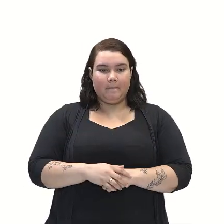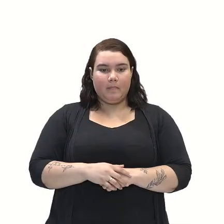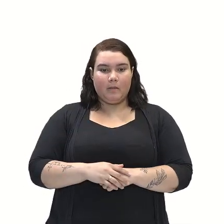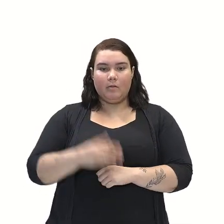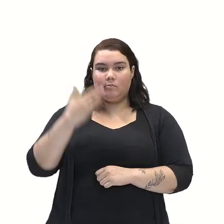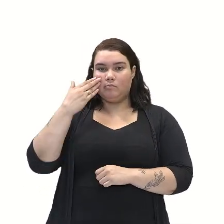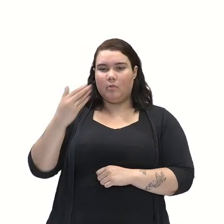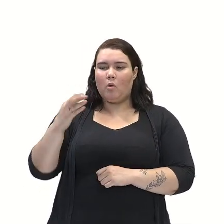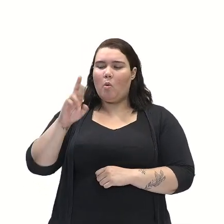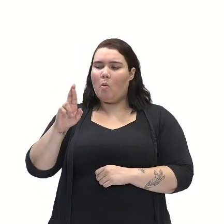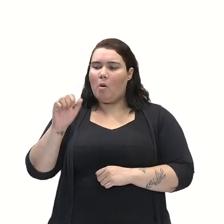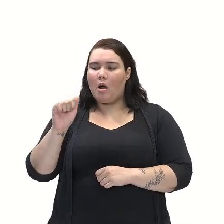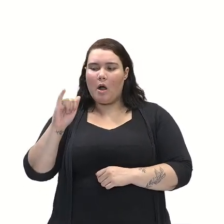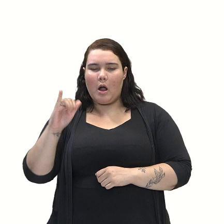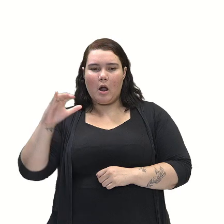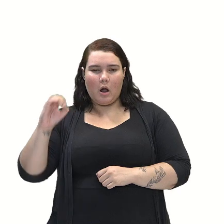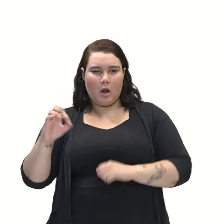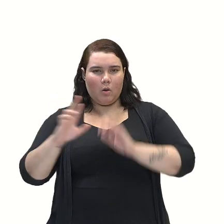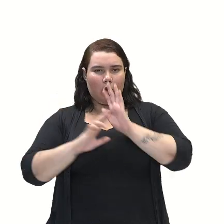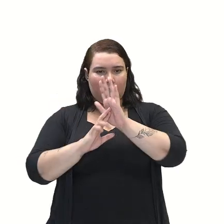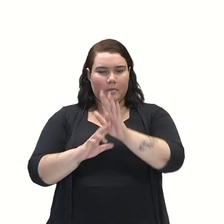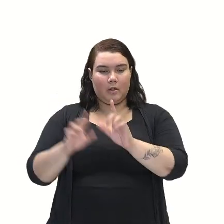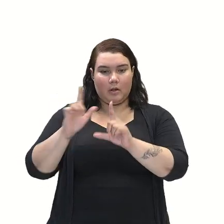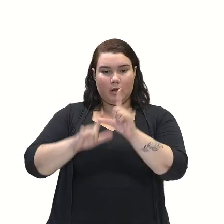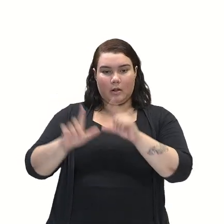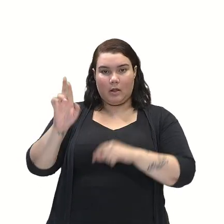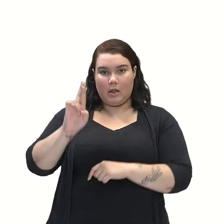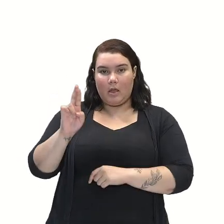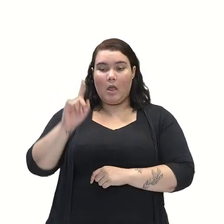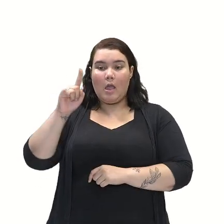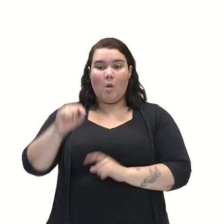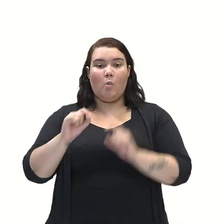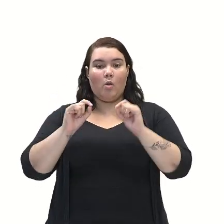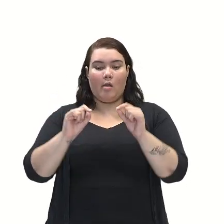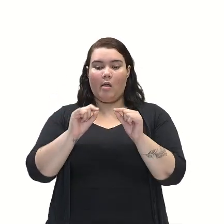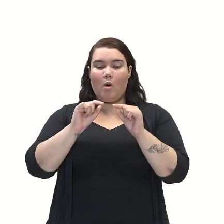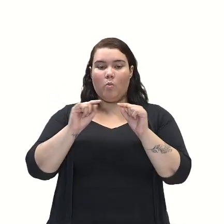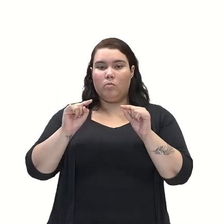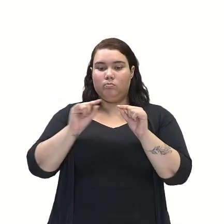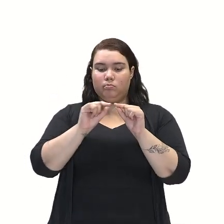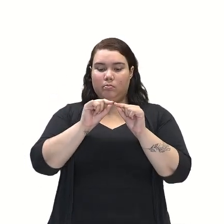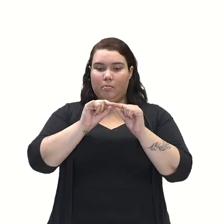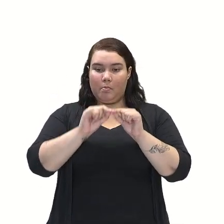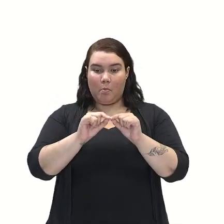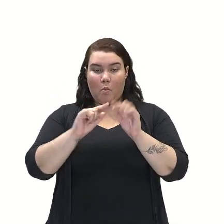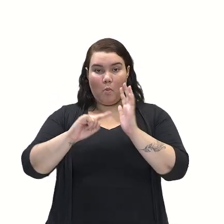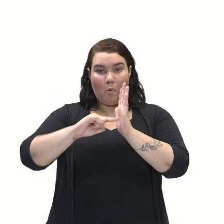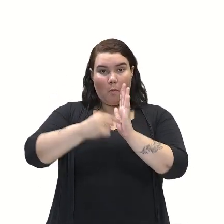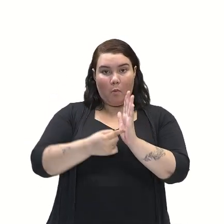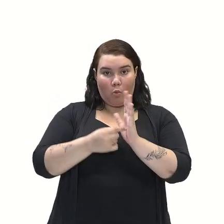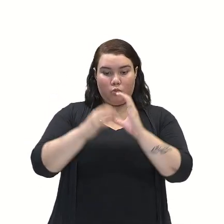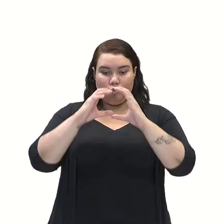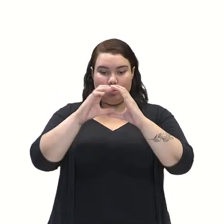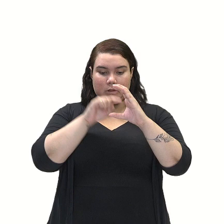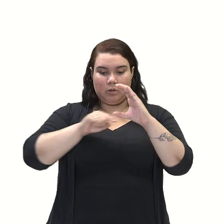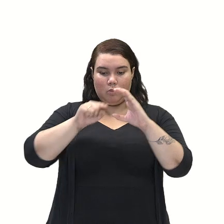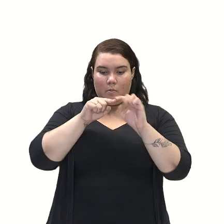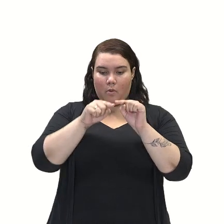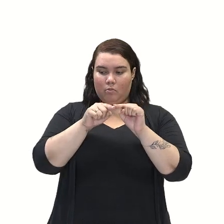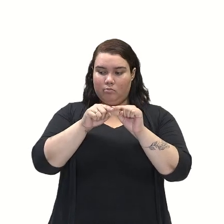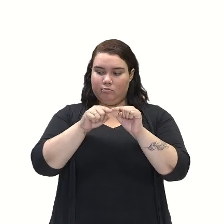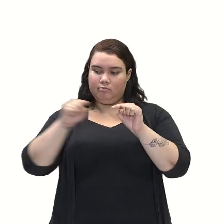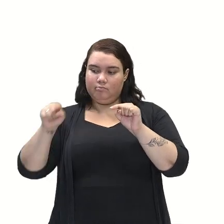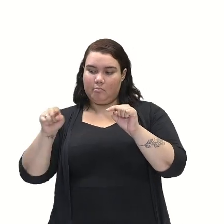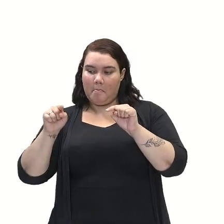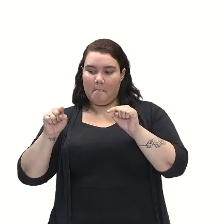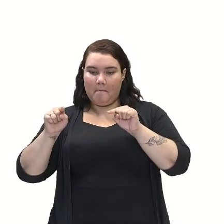então, olha, ele é um segmento de reta, ó, que vai do centro a qualquer ponto da